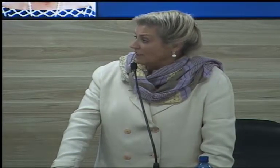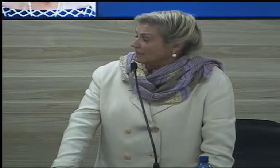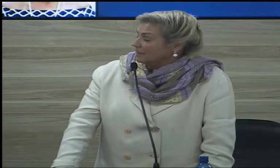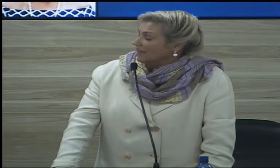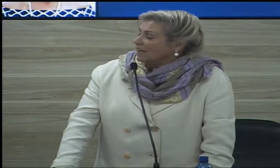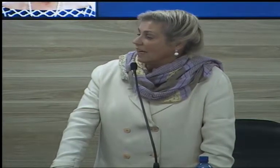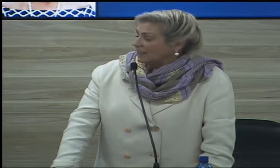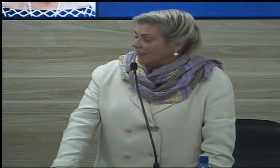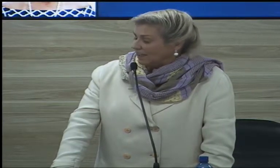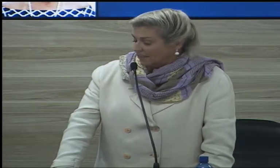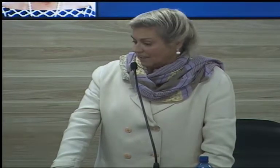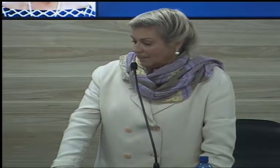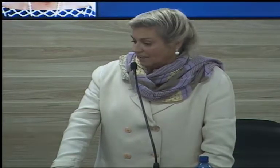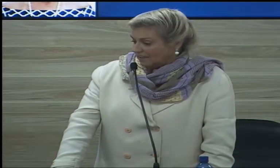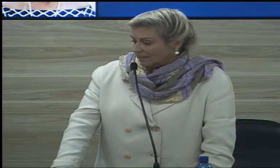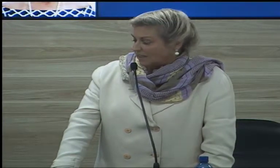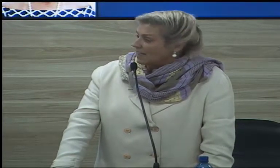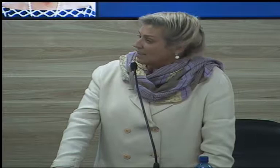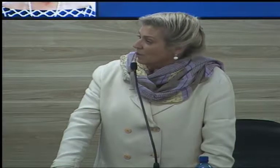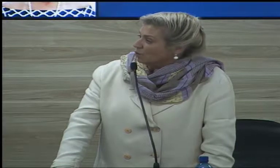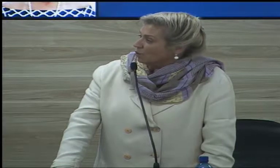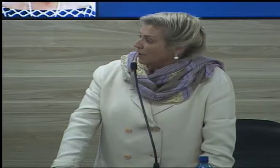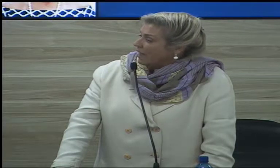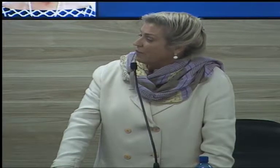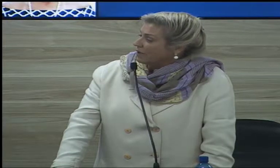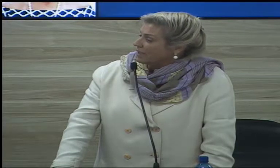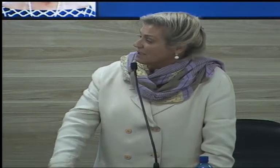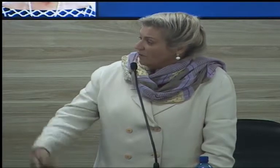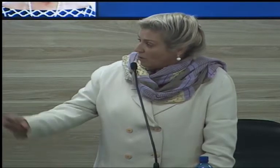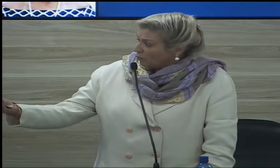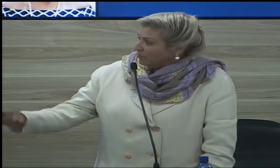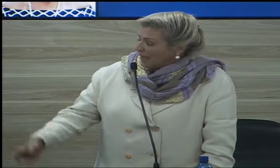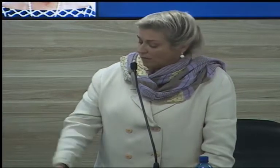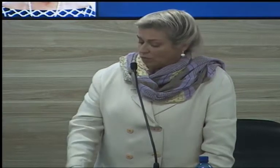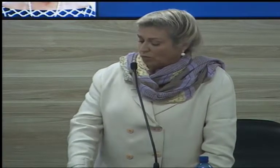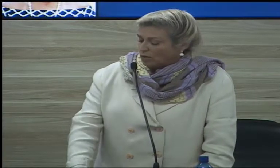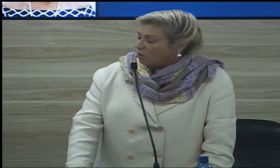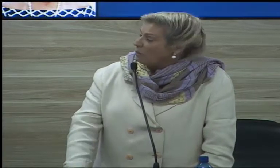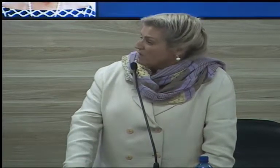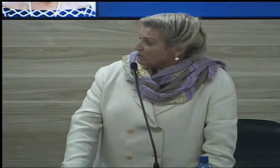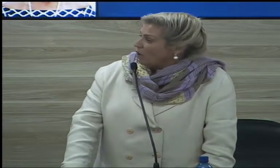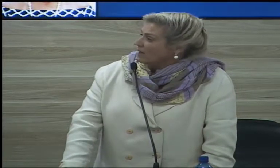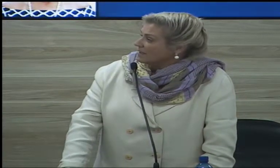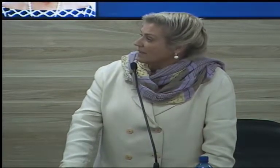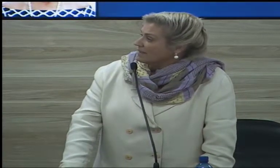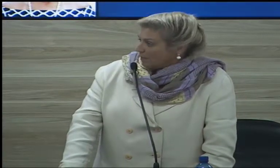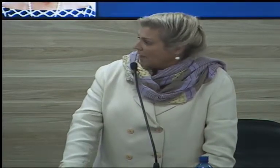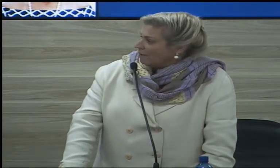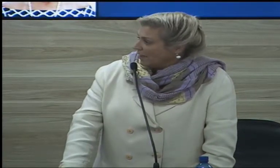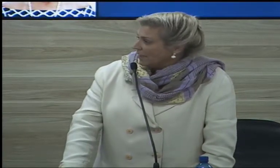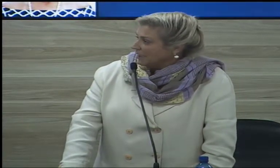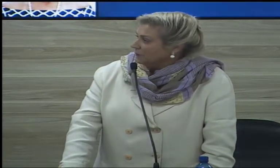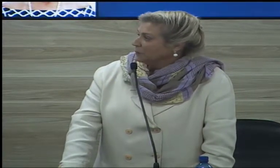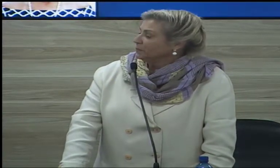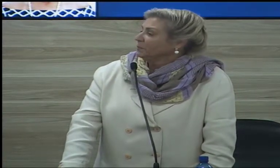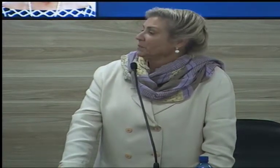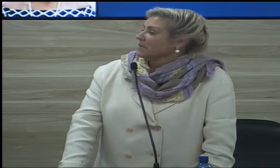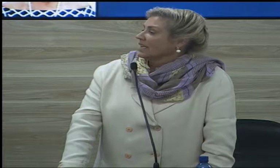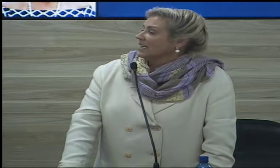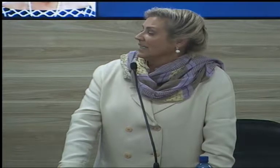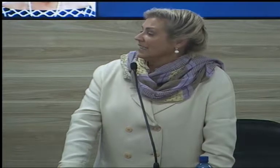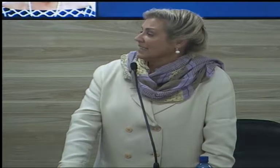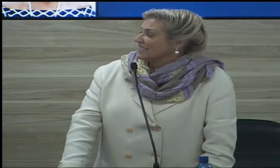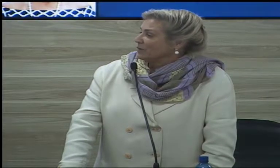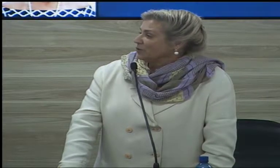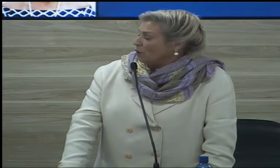mulher aquele que estará seguro na época que tiver contato com as drogas e saber a falar não